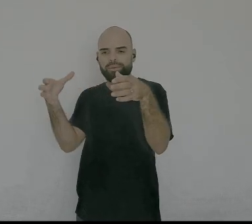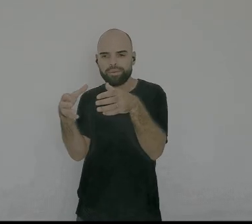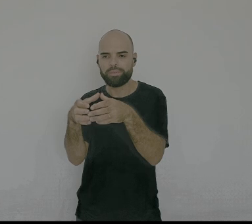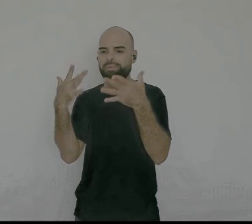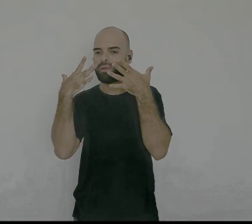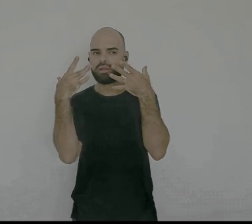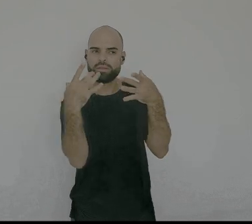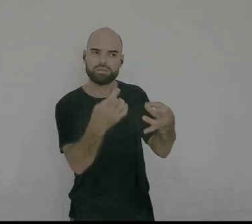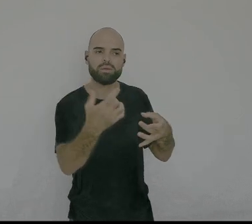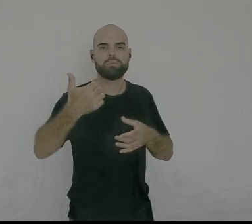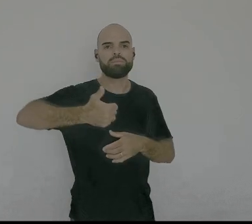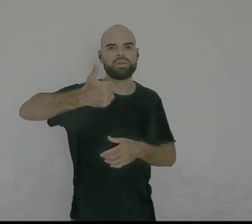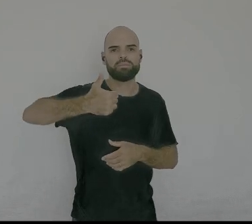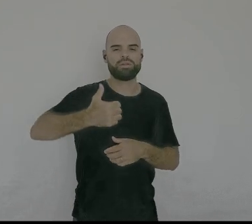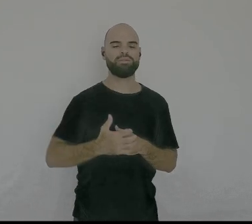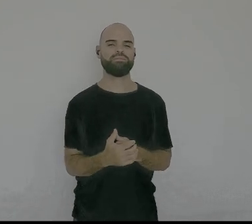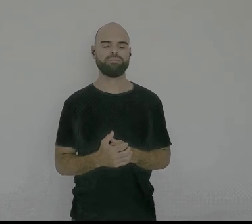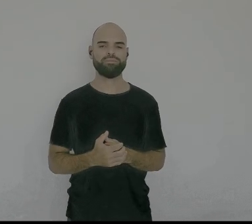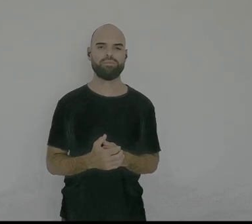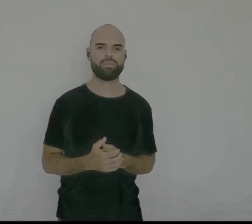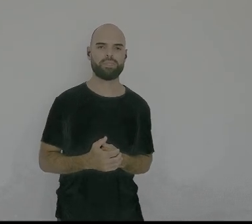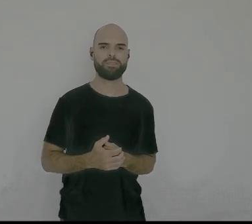saúde.